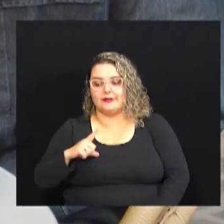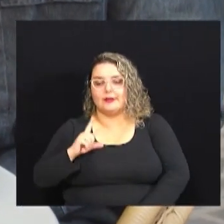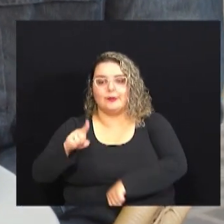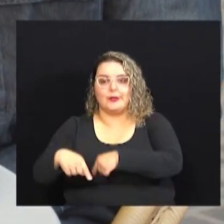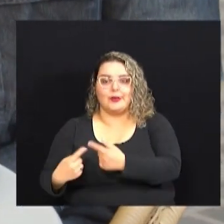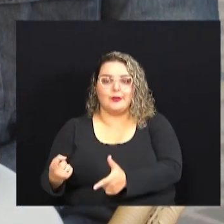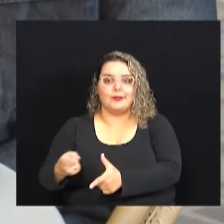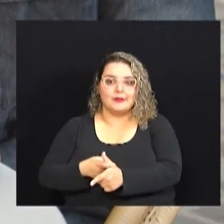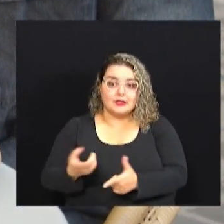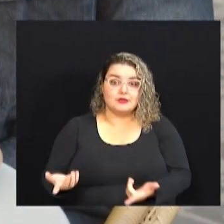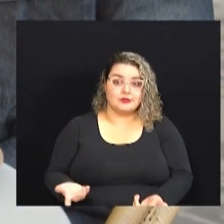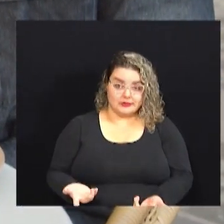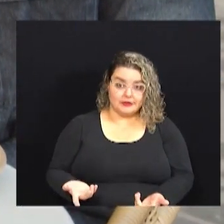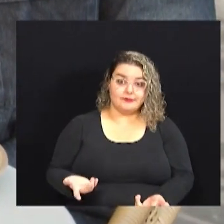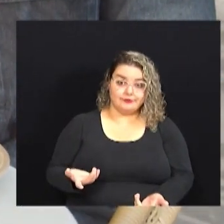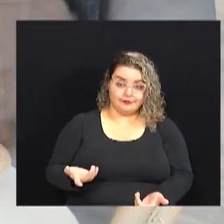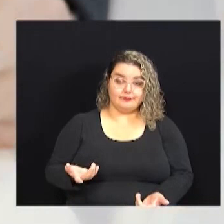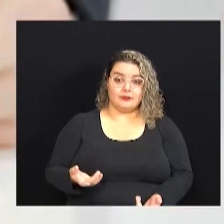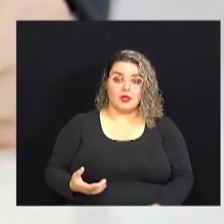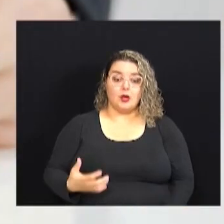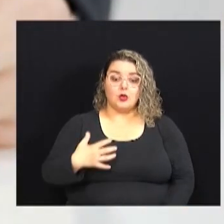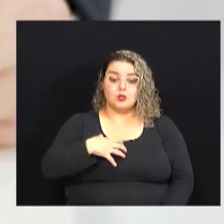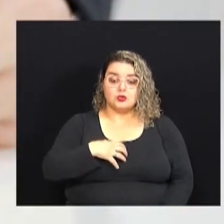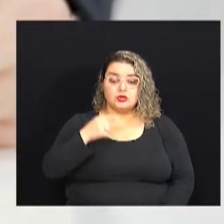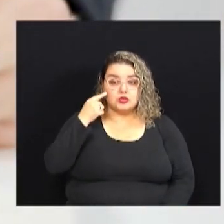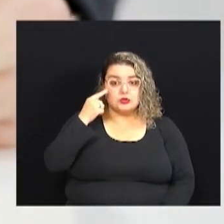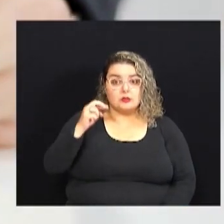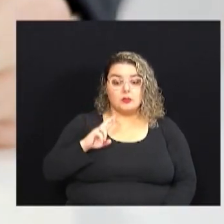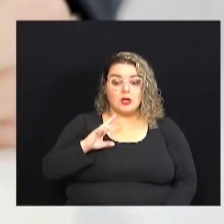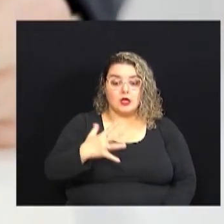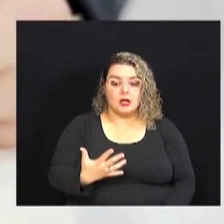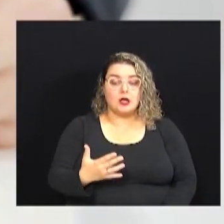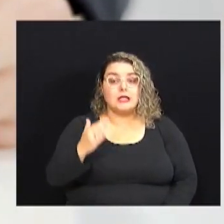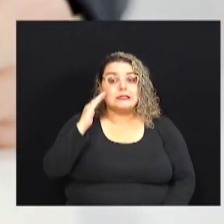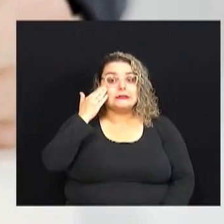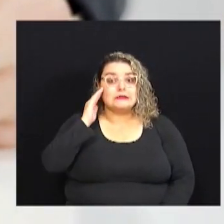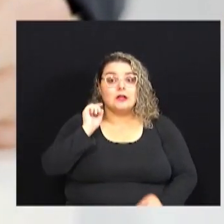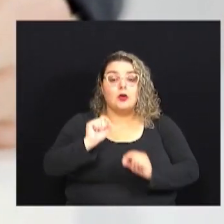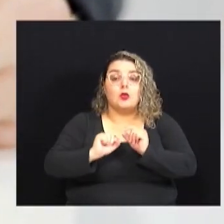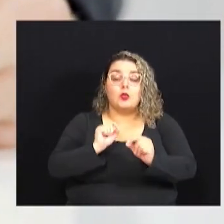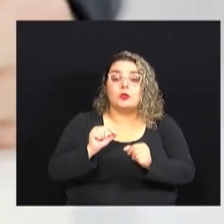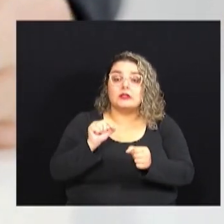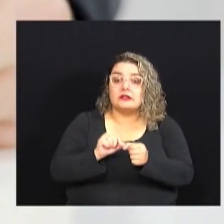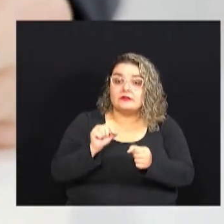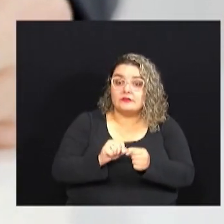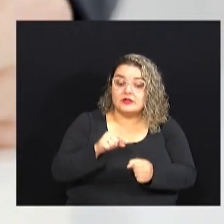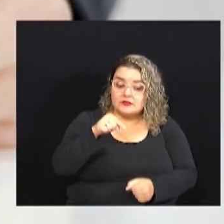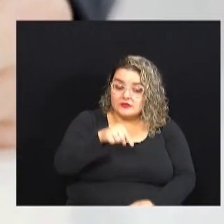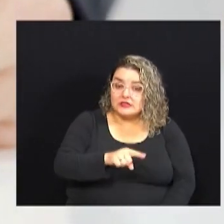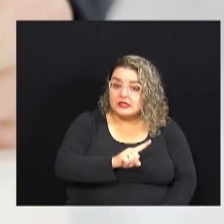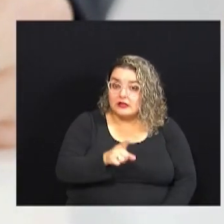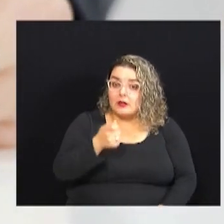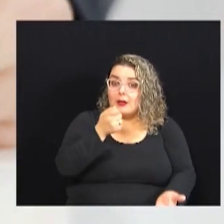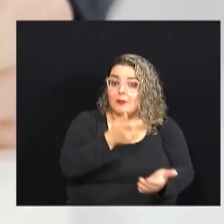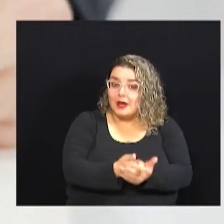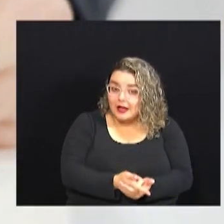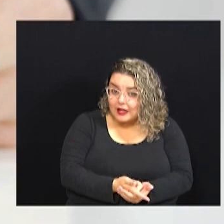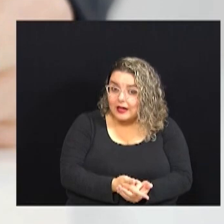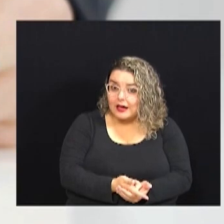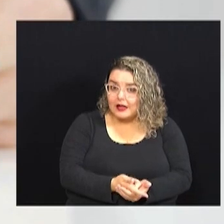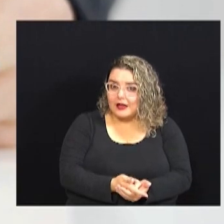resolver. Né? Então a gente tem que a maneira ideal de resolver esse problema é você entender o que te levou